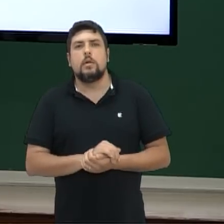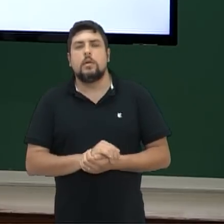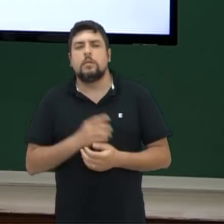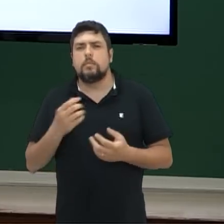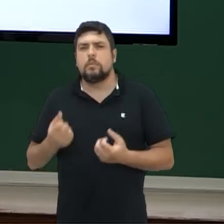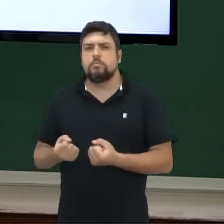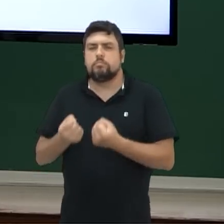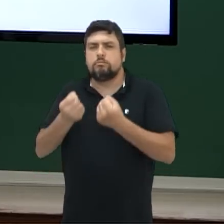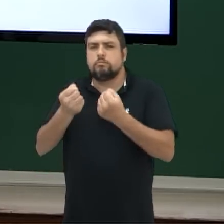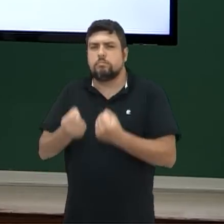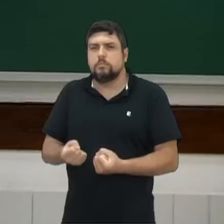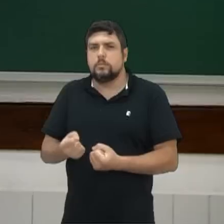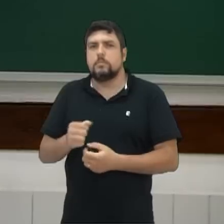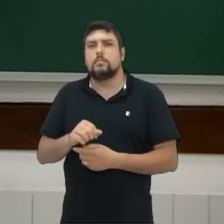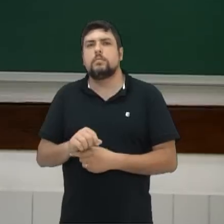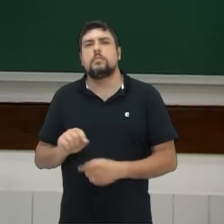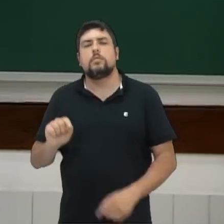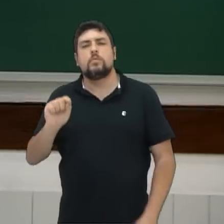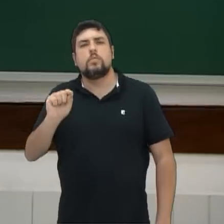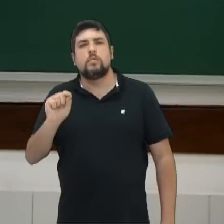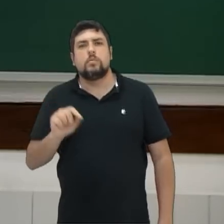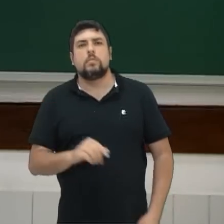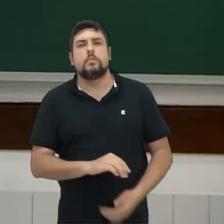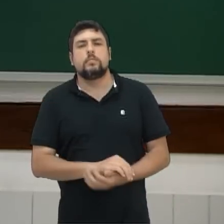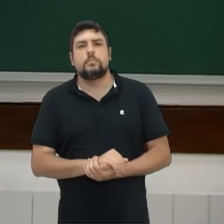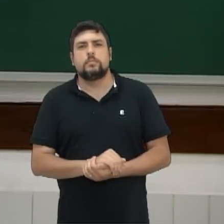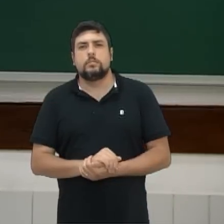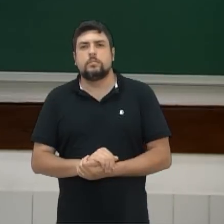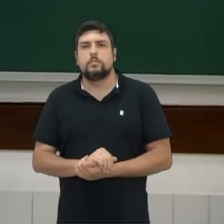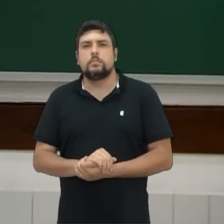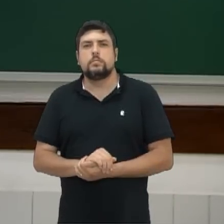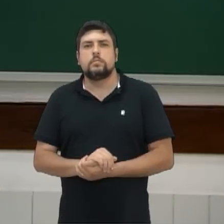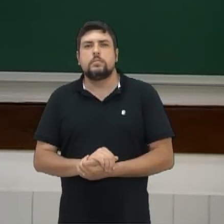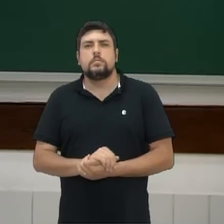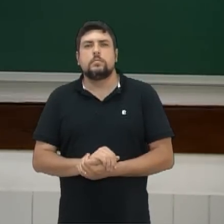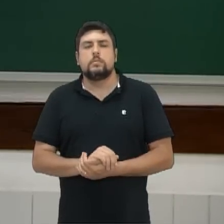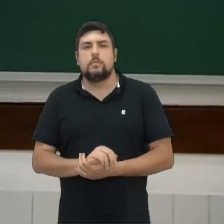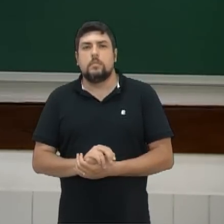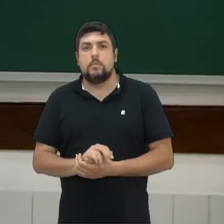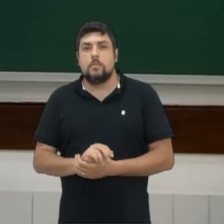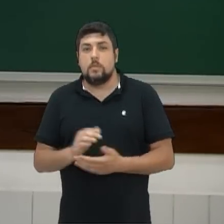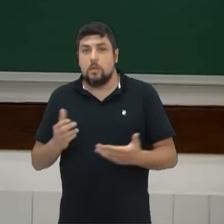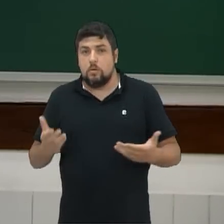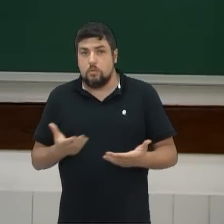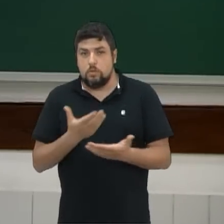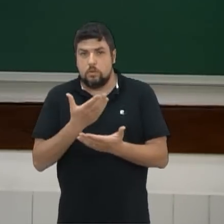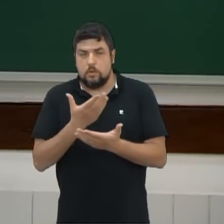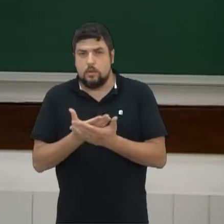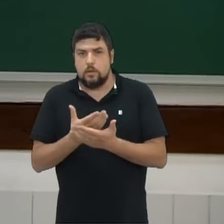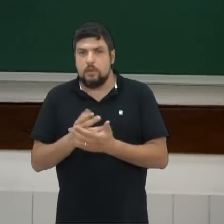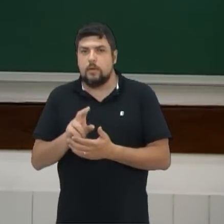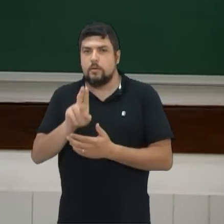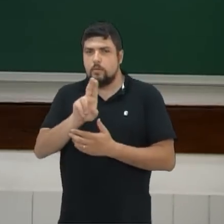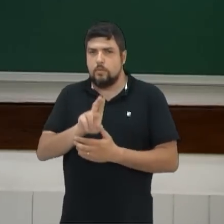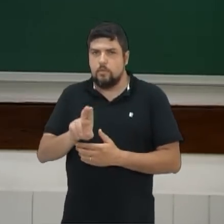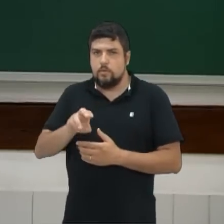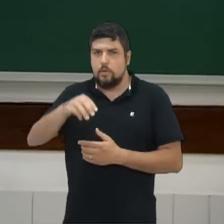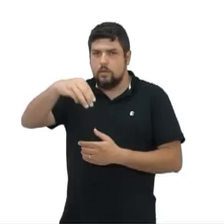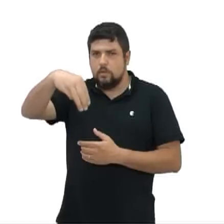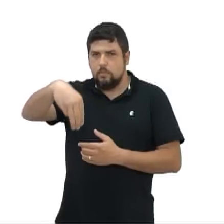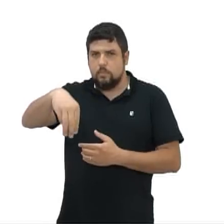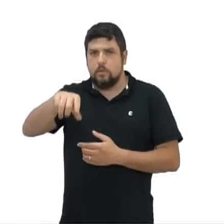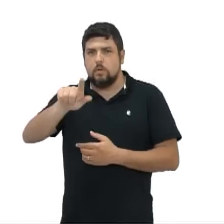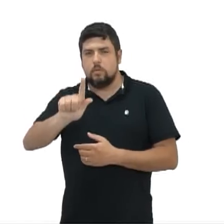Vamos apresentar elas. A gente vai utilizar, nessa aula de hoje, a miligrama, a gente vai trabalhar